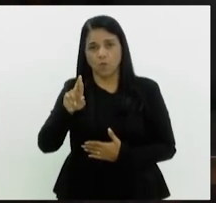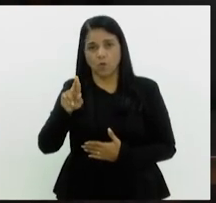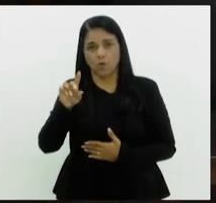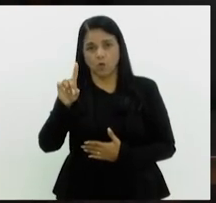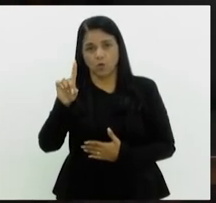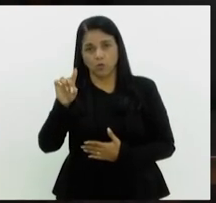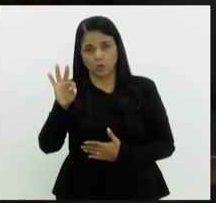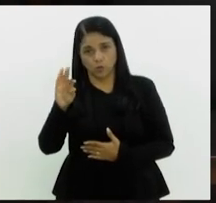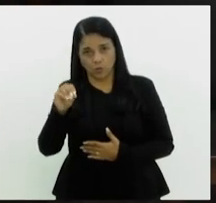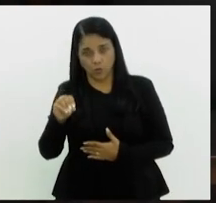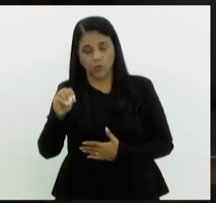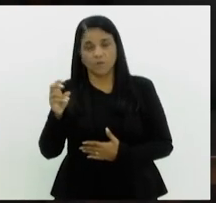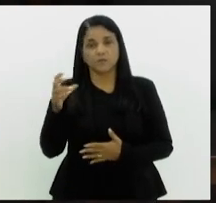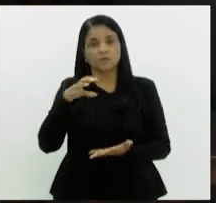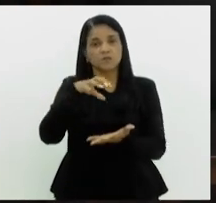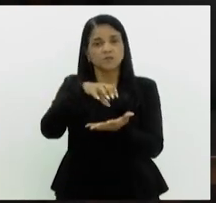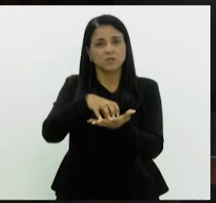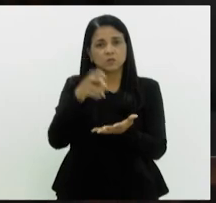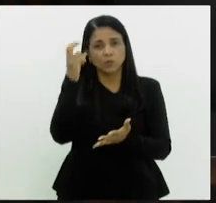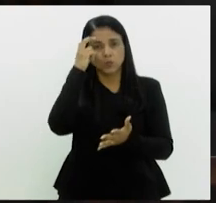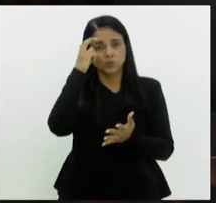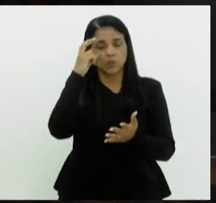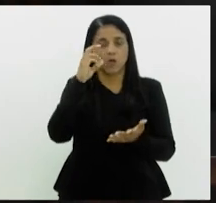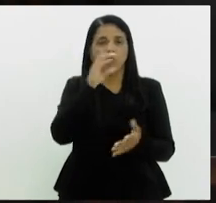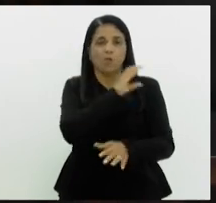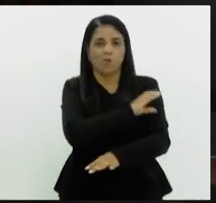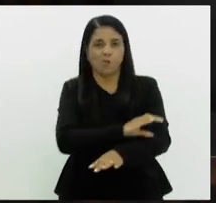de Pertencimento Afro-Indígena Quewê.